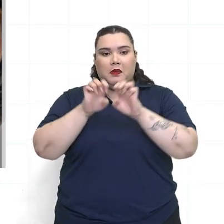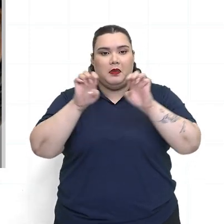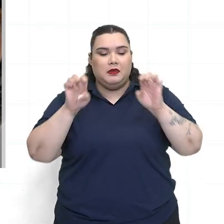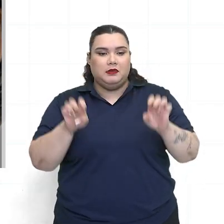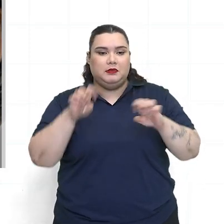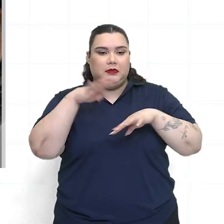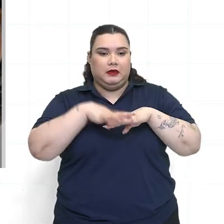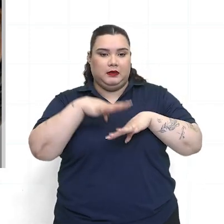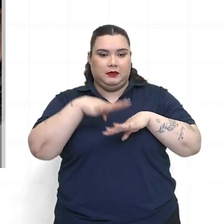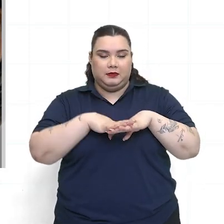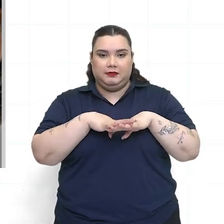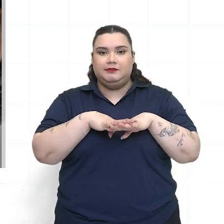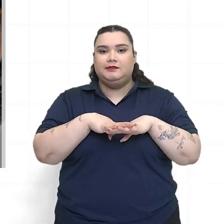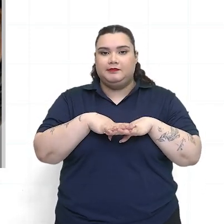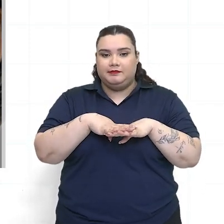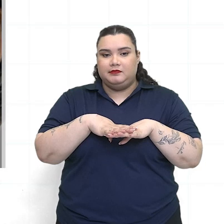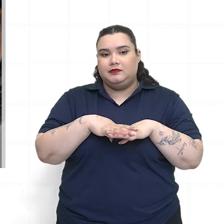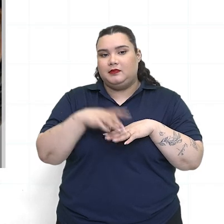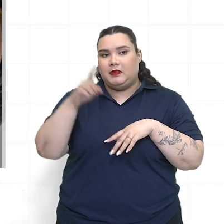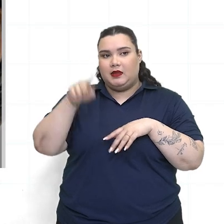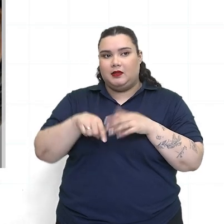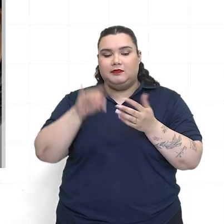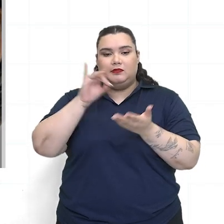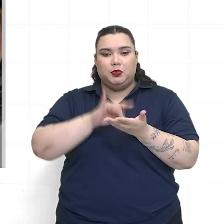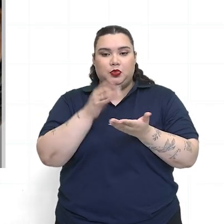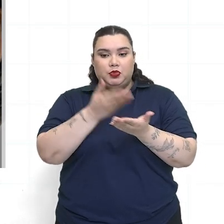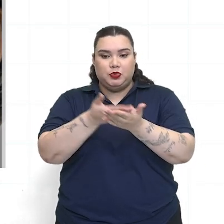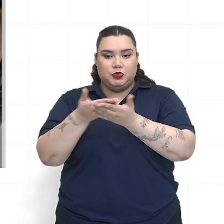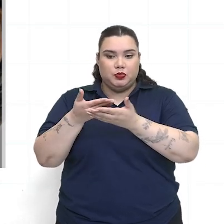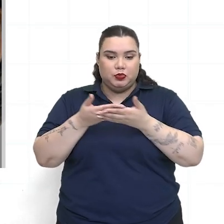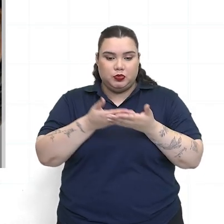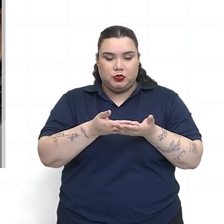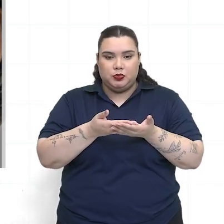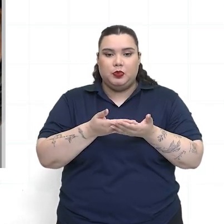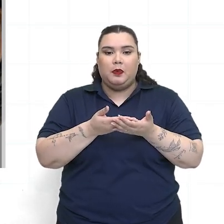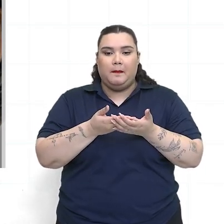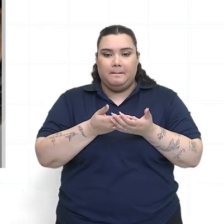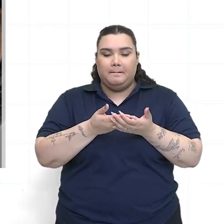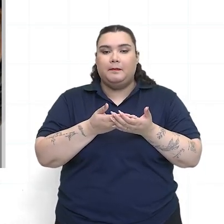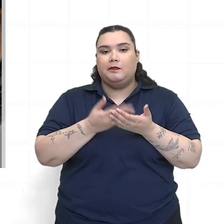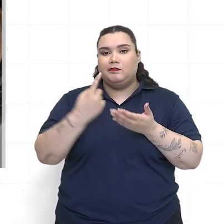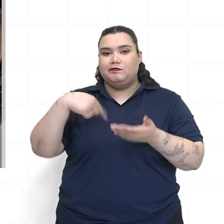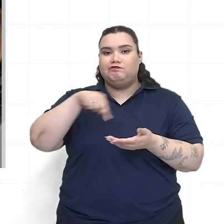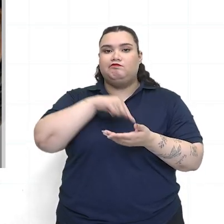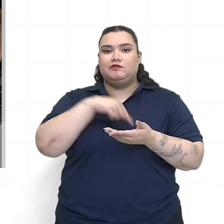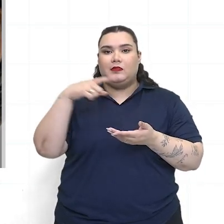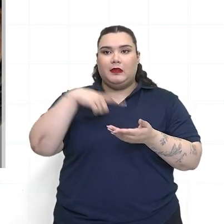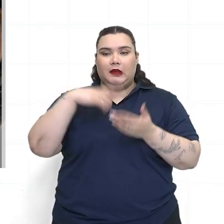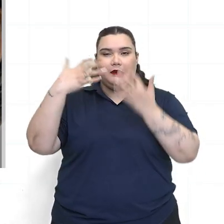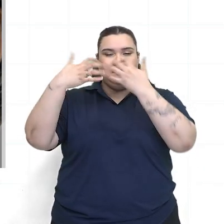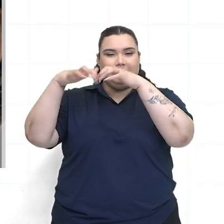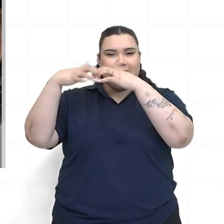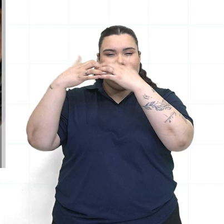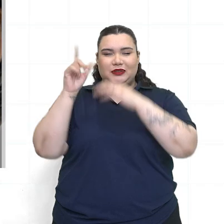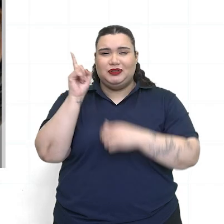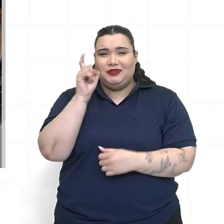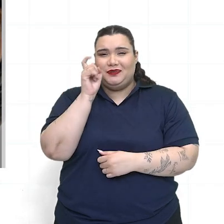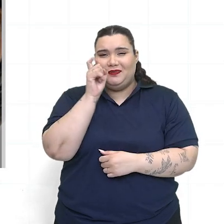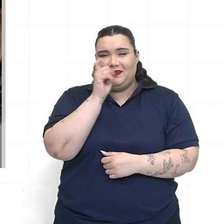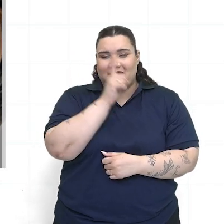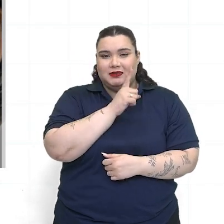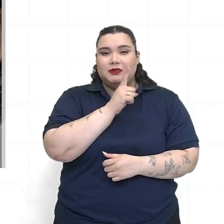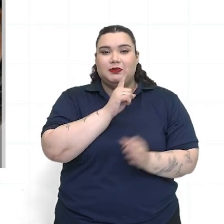equações matemáticas, né, que são realmente, quando está estudando na época da escola, realmente é um tormento